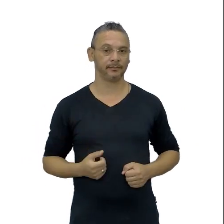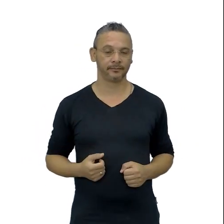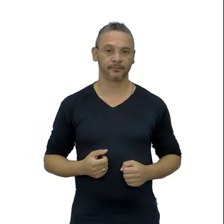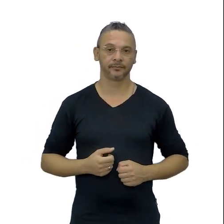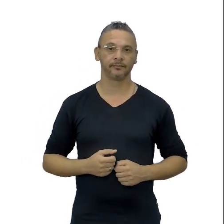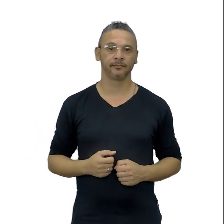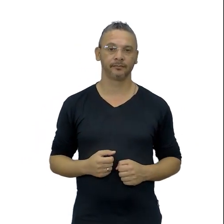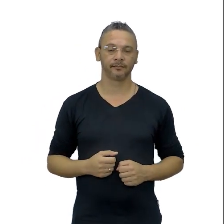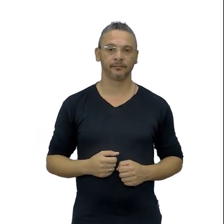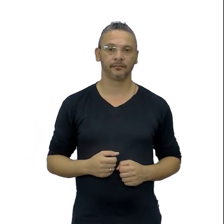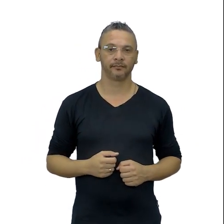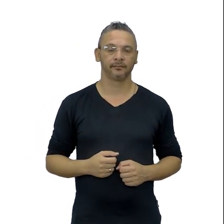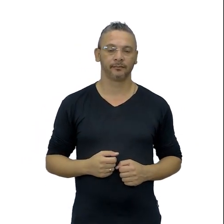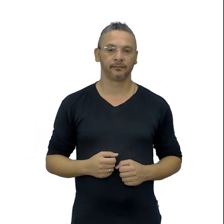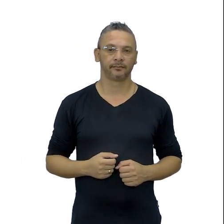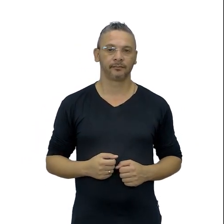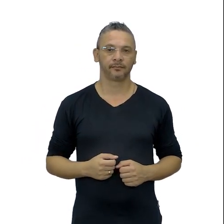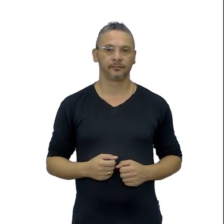alunos.